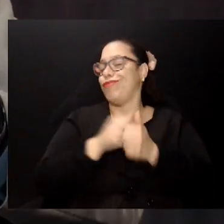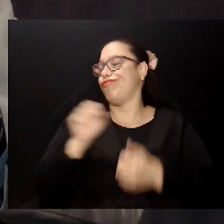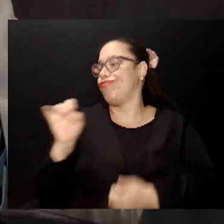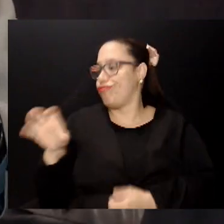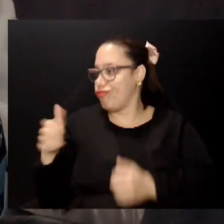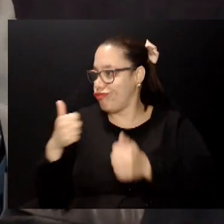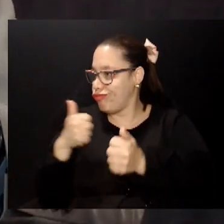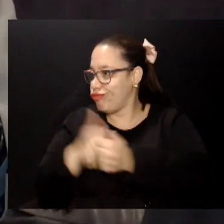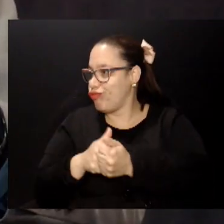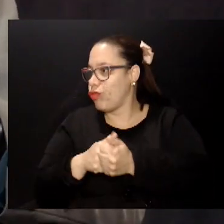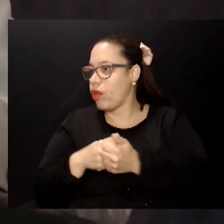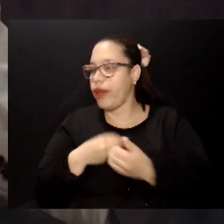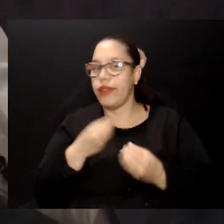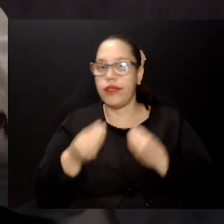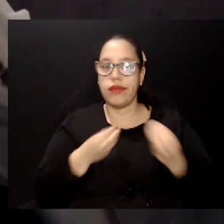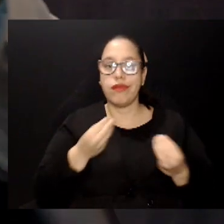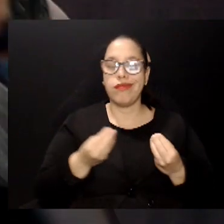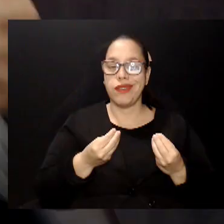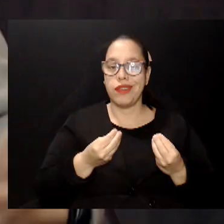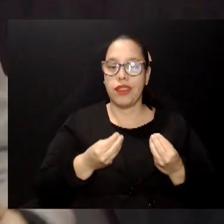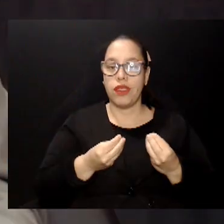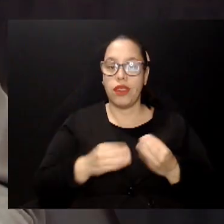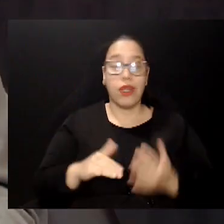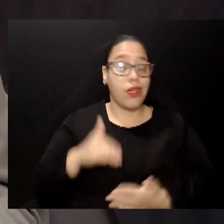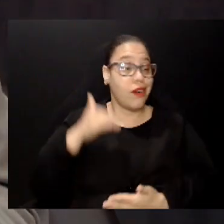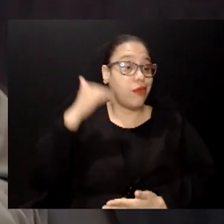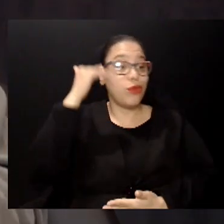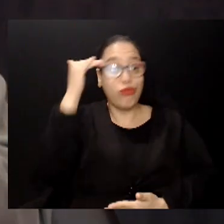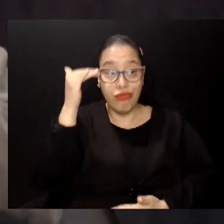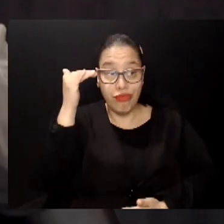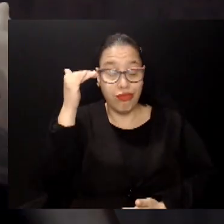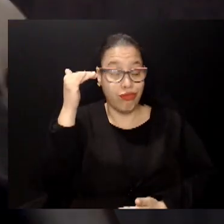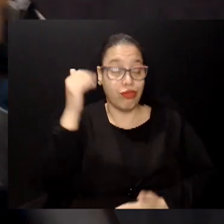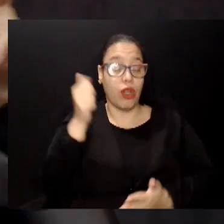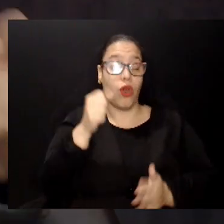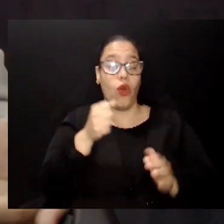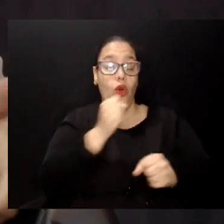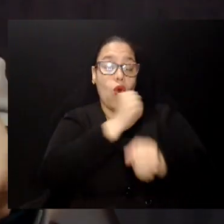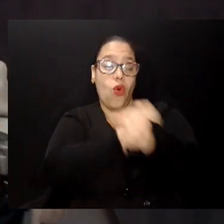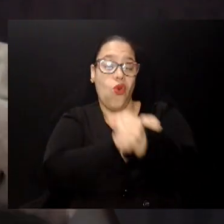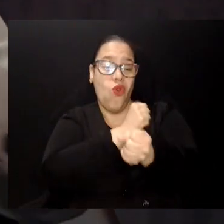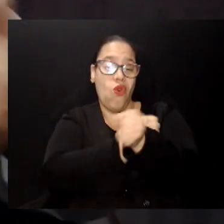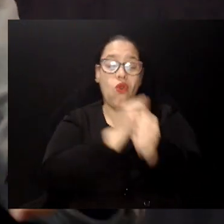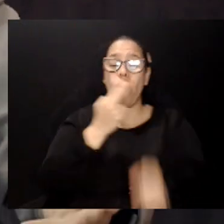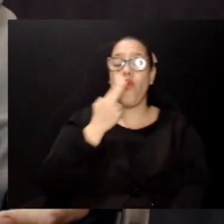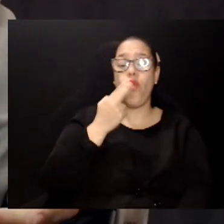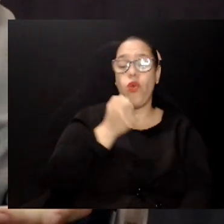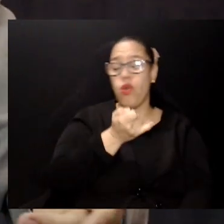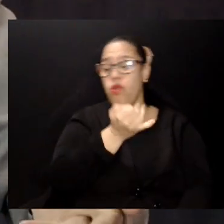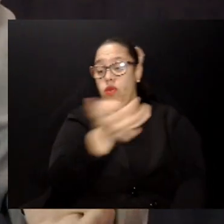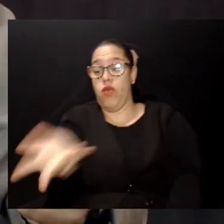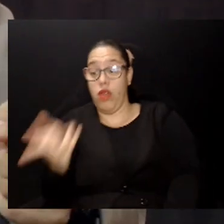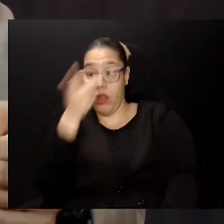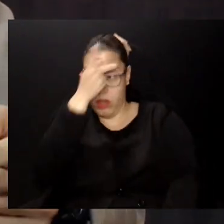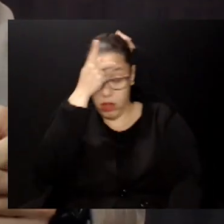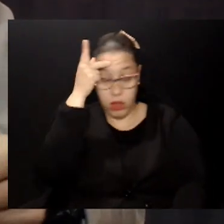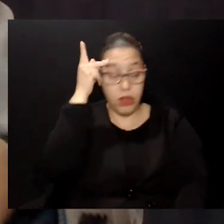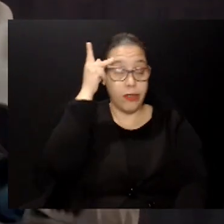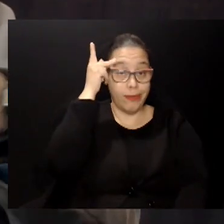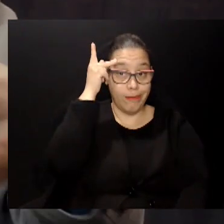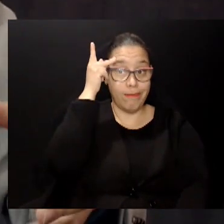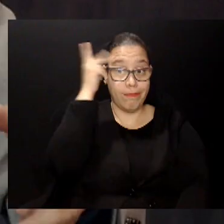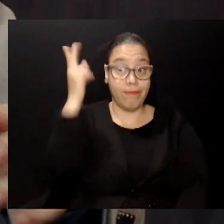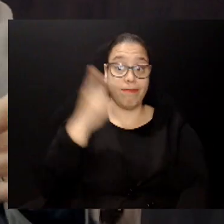pagar essa conta na fase adulta. Exato. Porque ali ele desenvolve um vício, começa a fumar, não sei quantas pessoas, né? Eu atendo muito o tabagismo, né? Então,